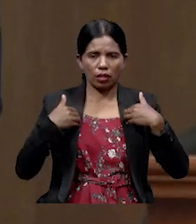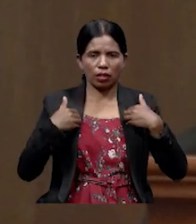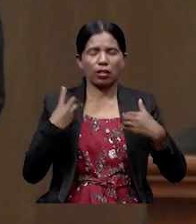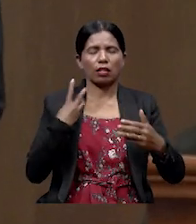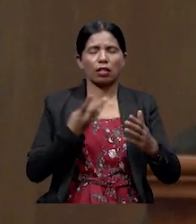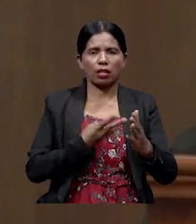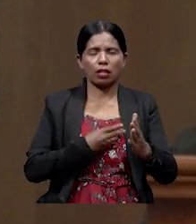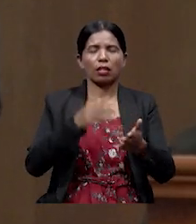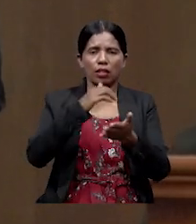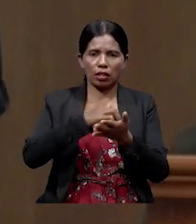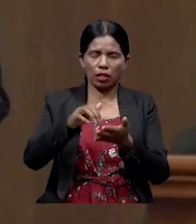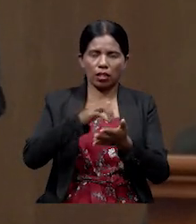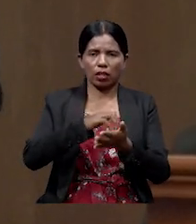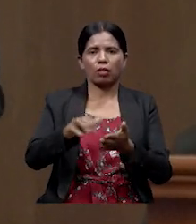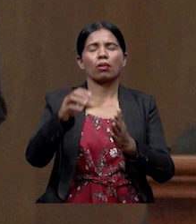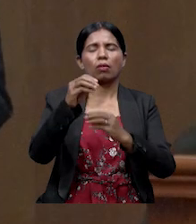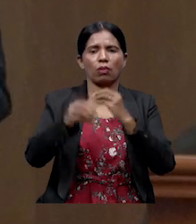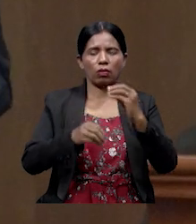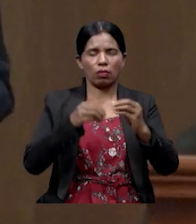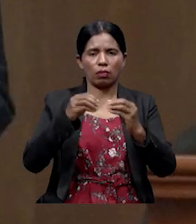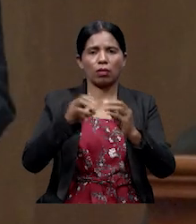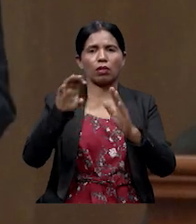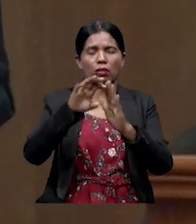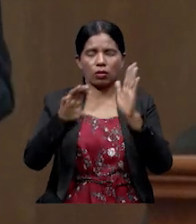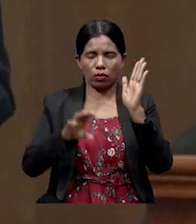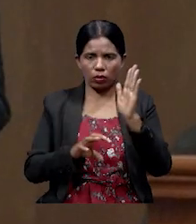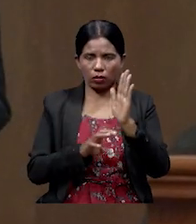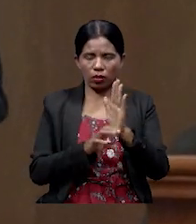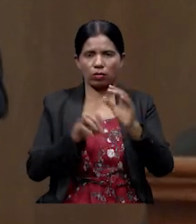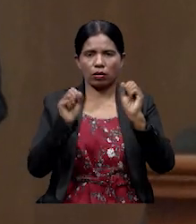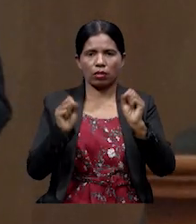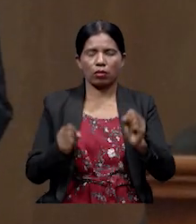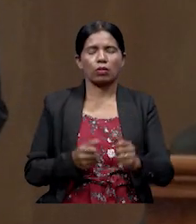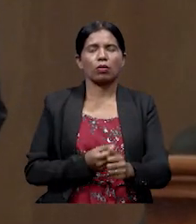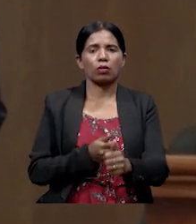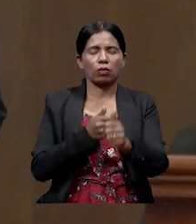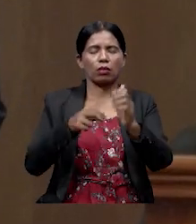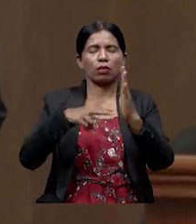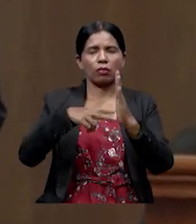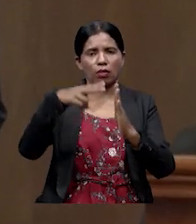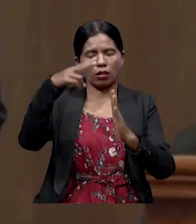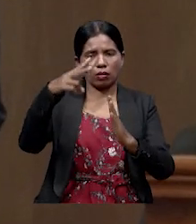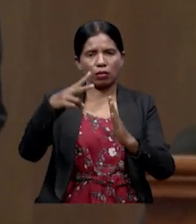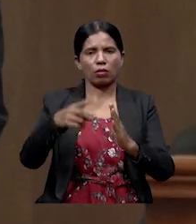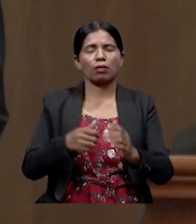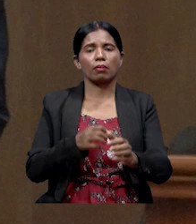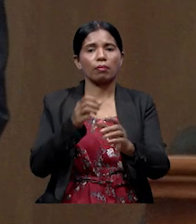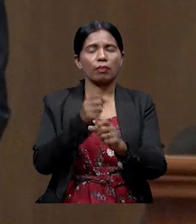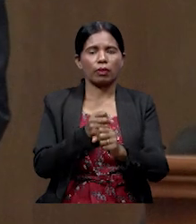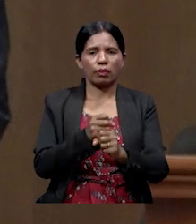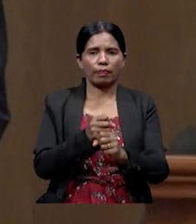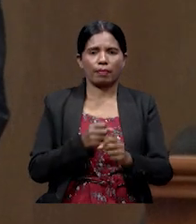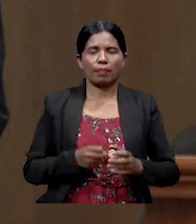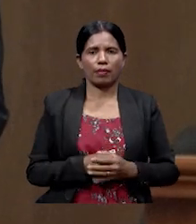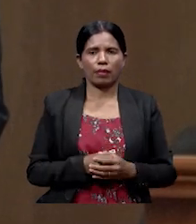à prática aquilo que constitui o conjunto dos valores e princípios de que é portadora. É